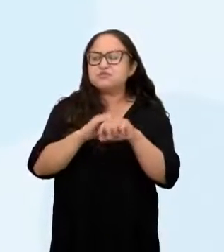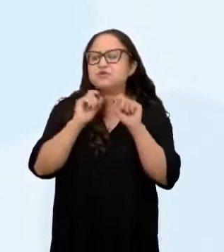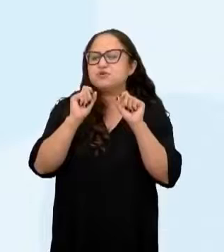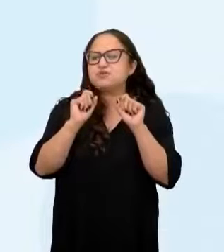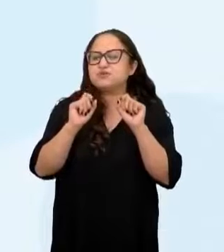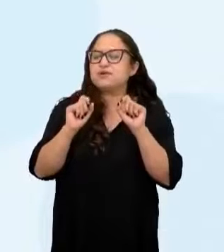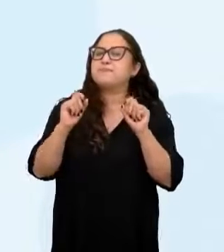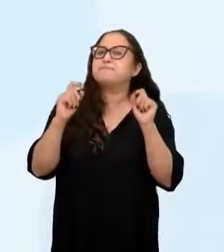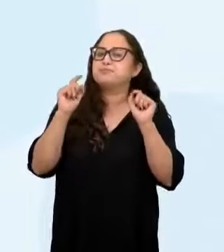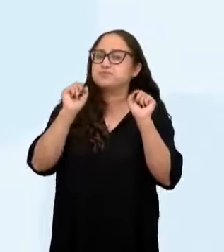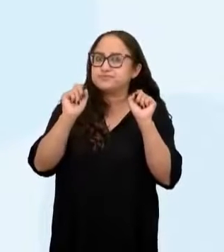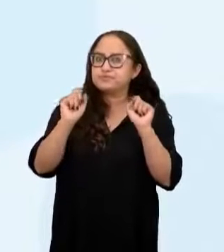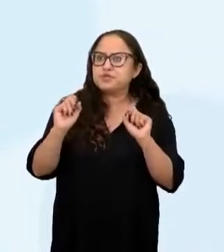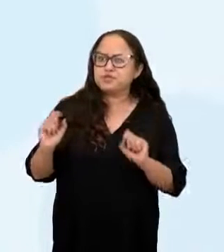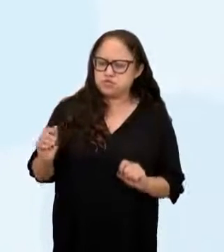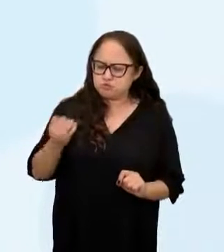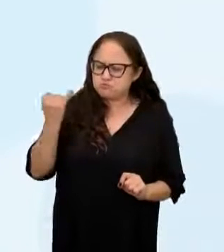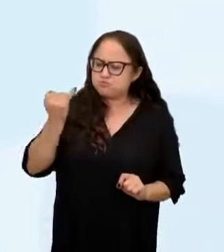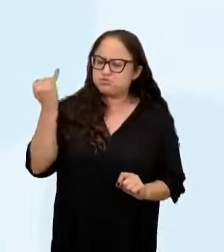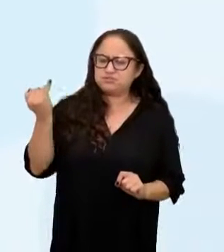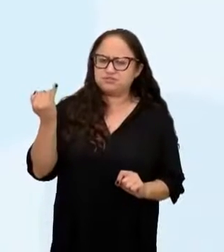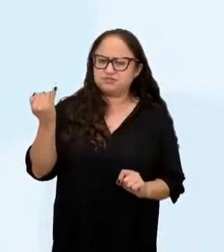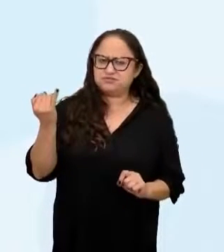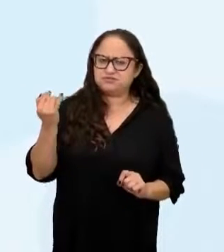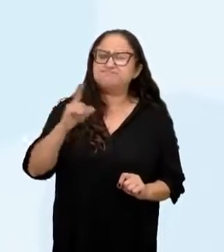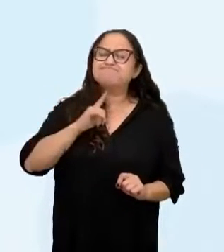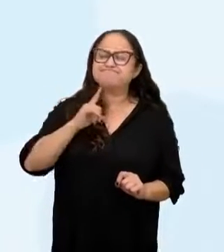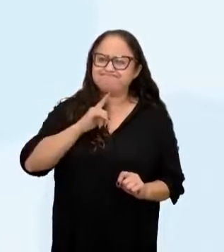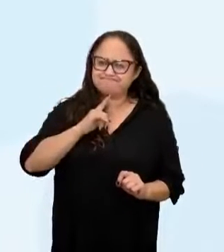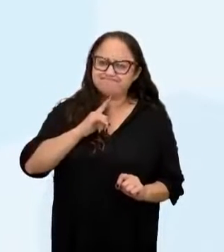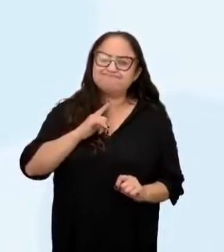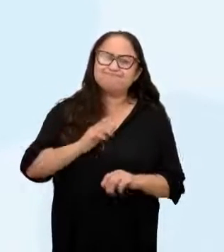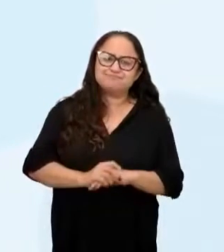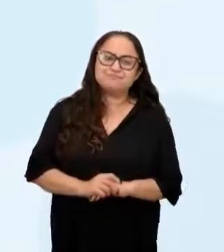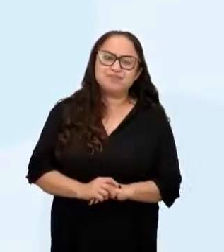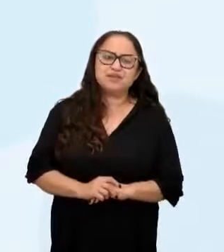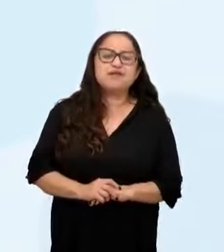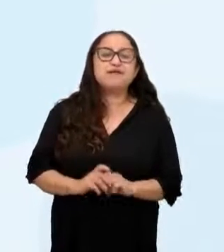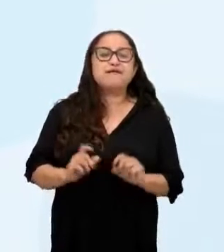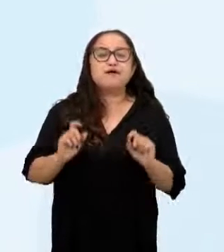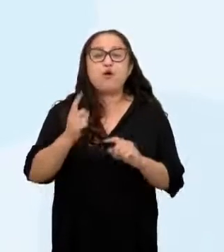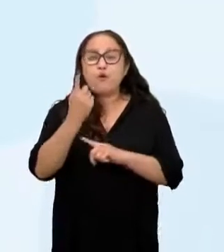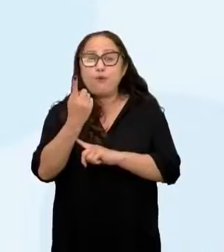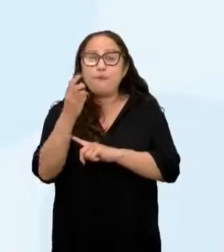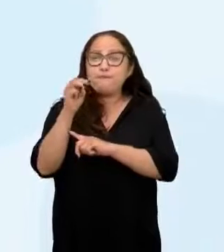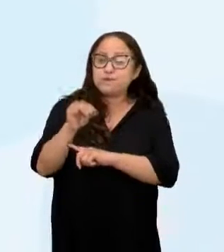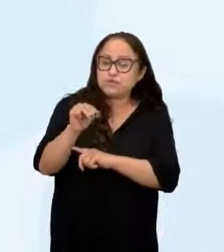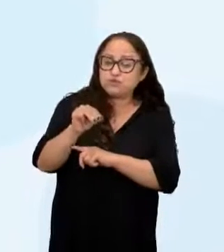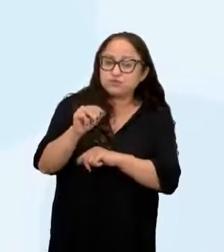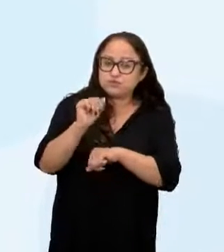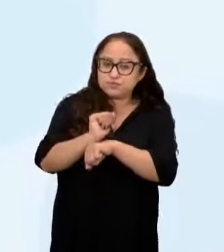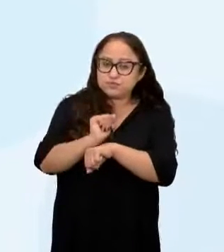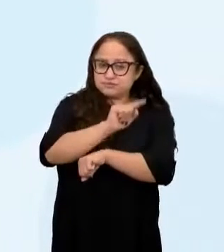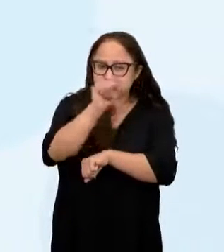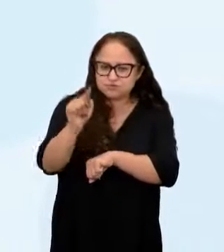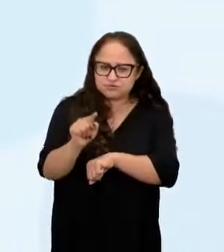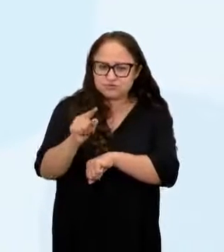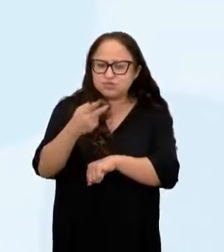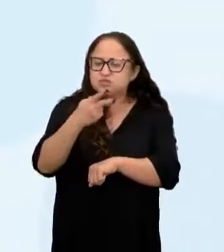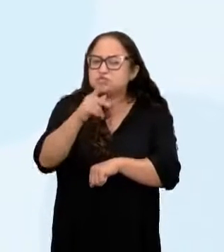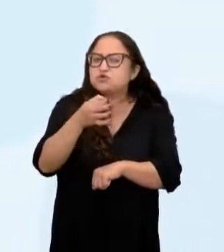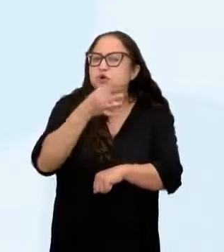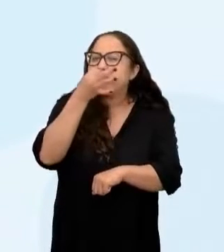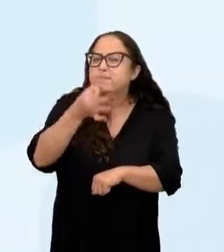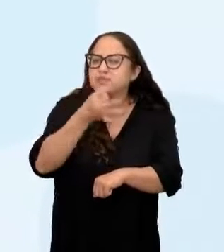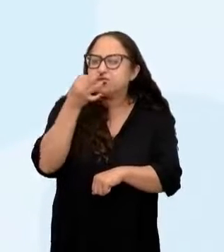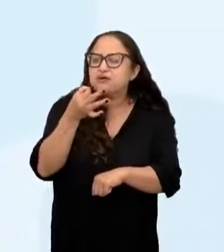pergunta importantíssima e ela é muito relevante. Na verdade, eu vou dar 1 minuto para essa pergunta. 1 minuto, em sua opinião,